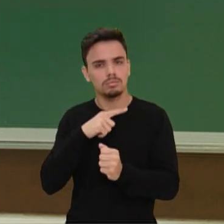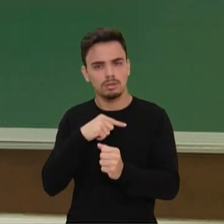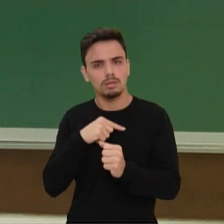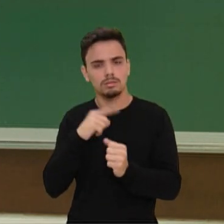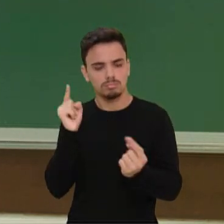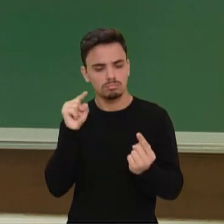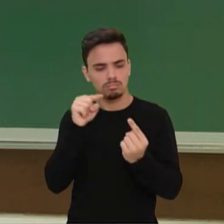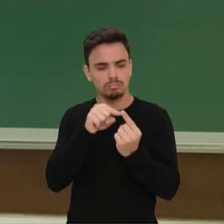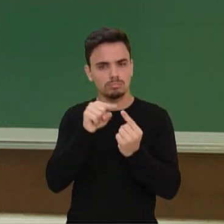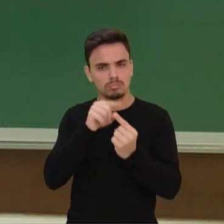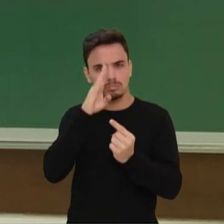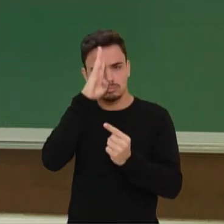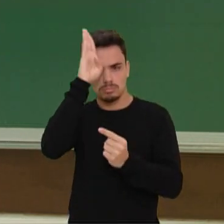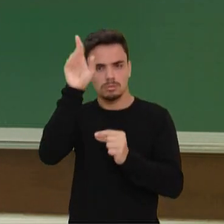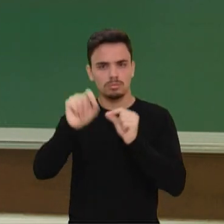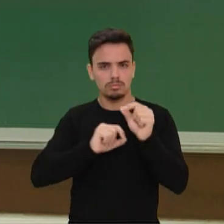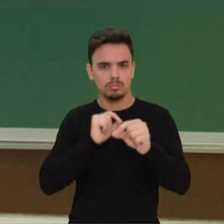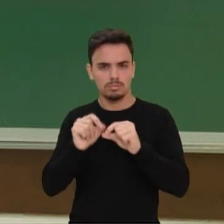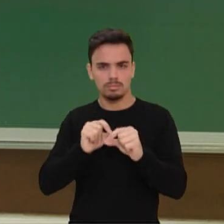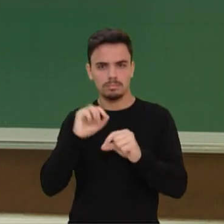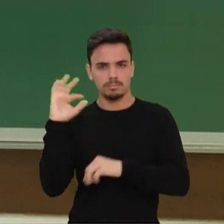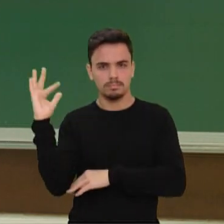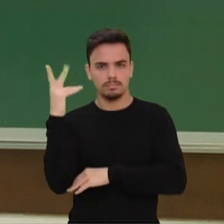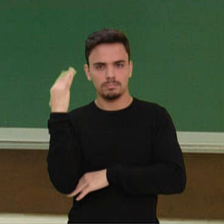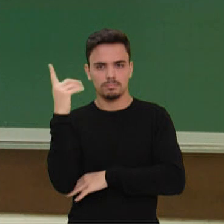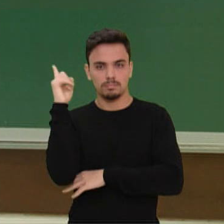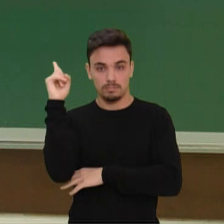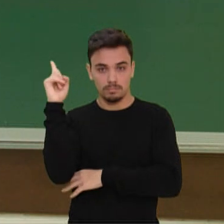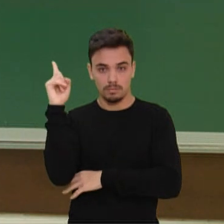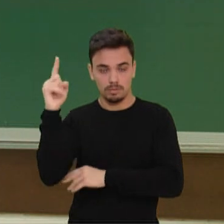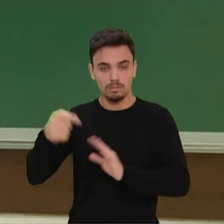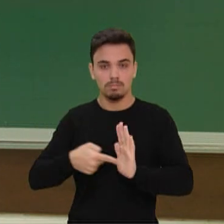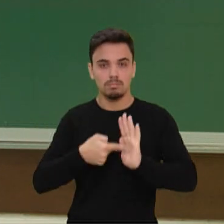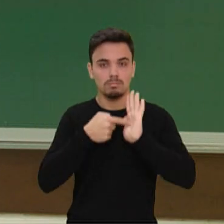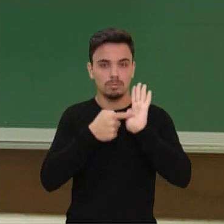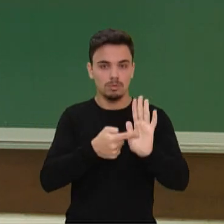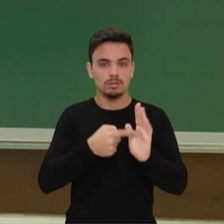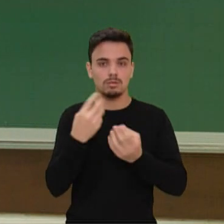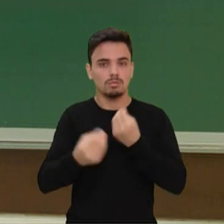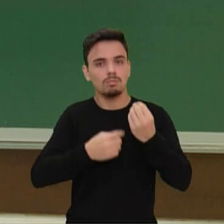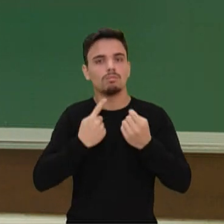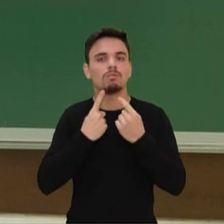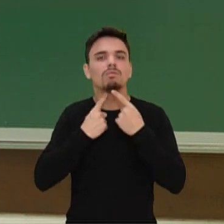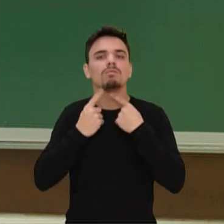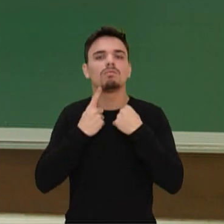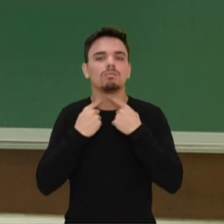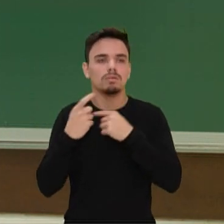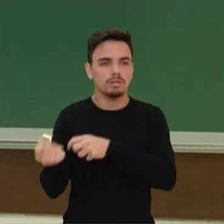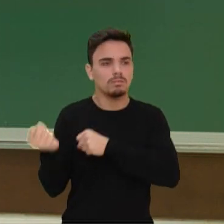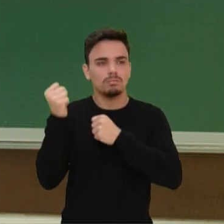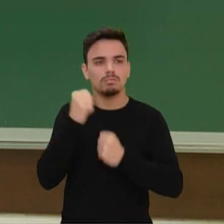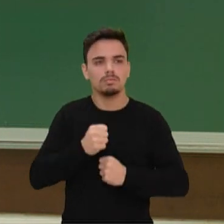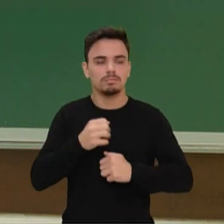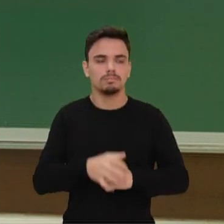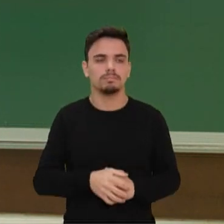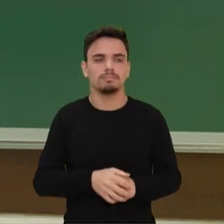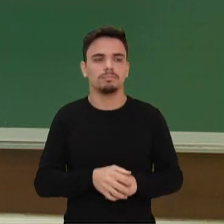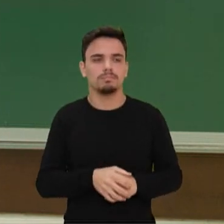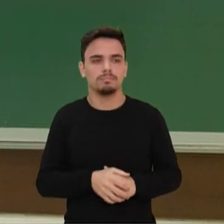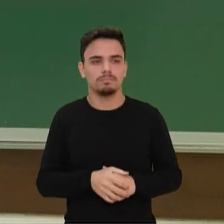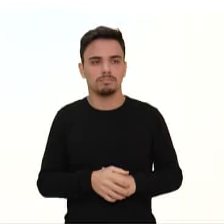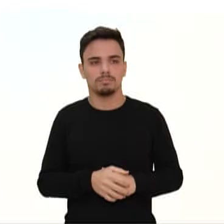natureza. Aqui é uma das diversas manifestações da vontade de poder. A vontade